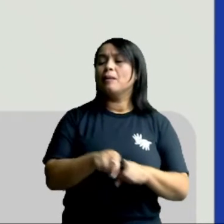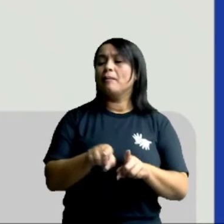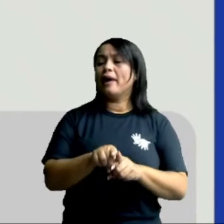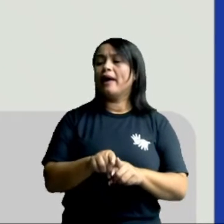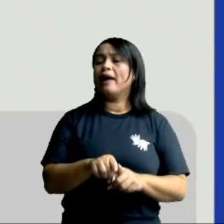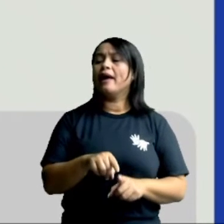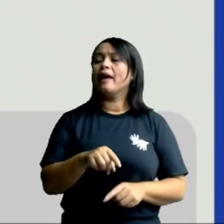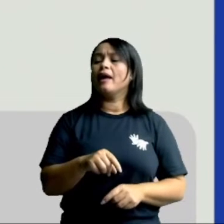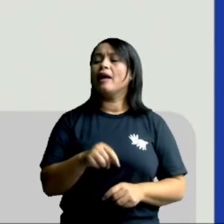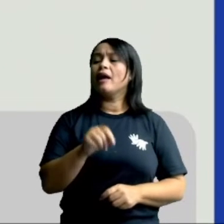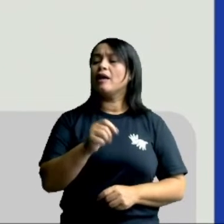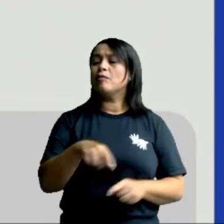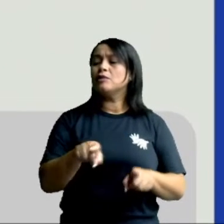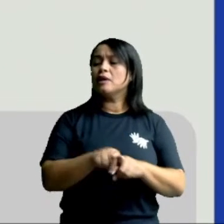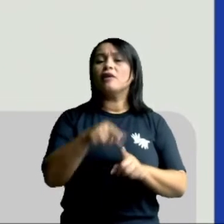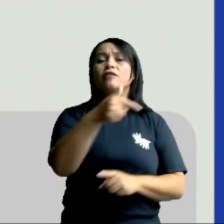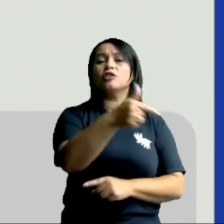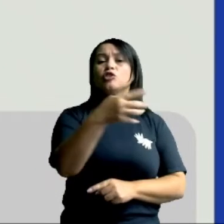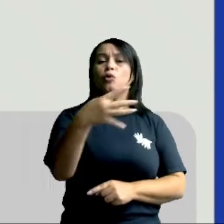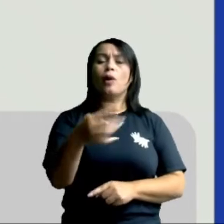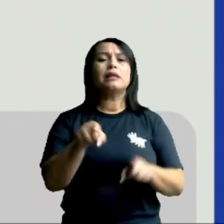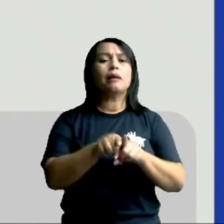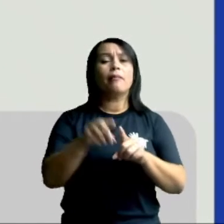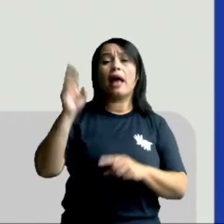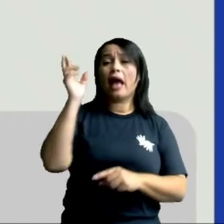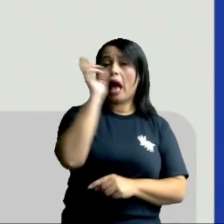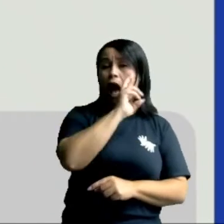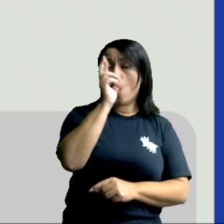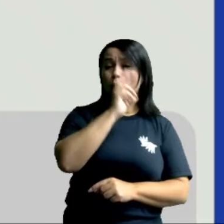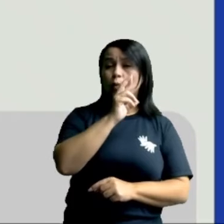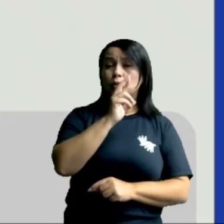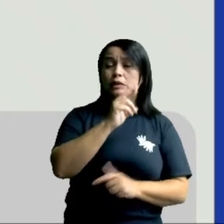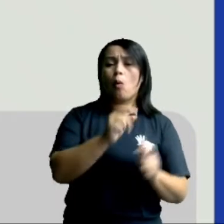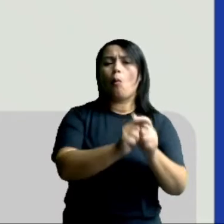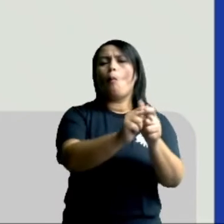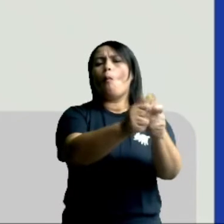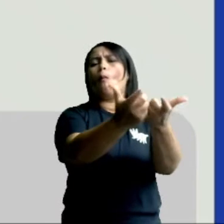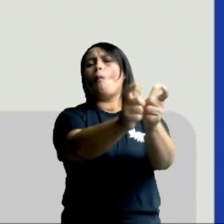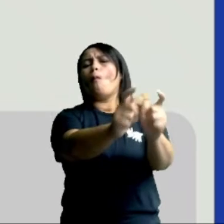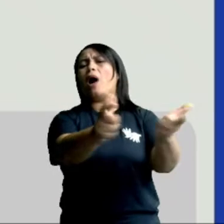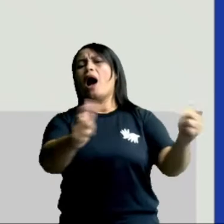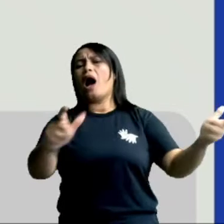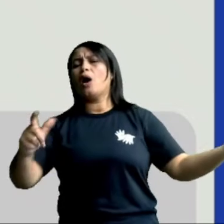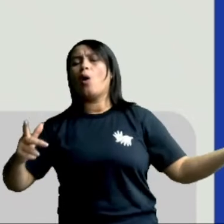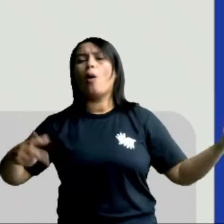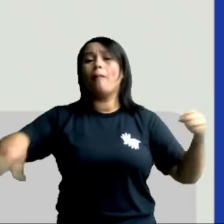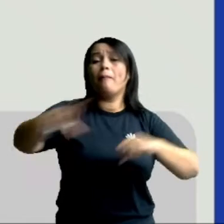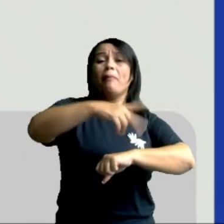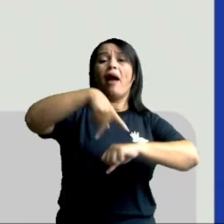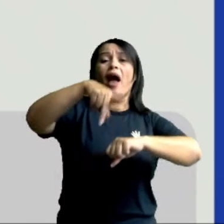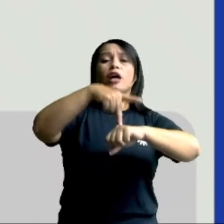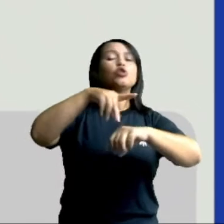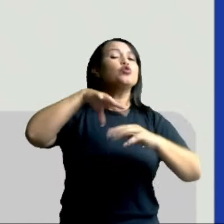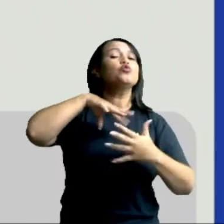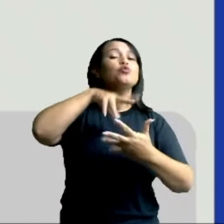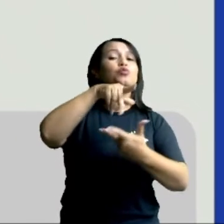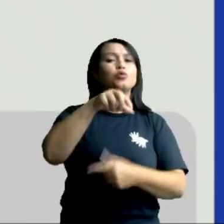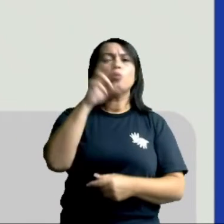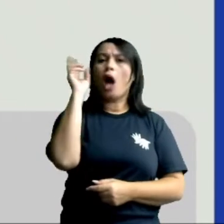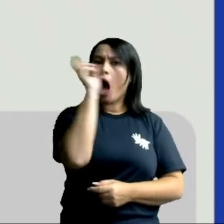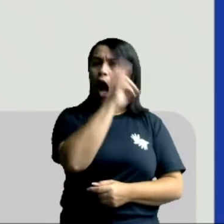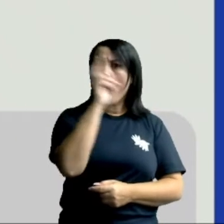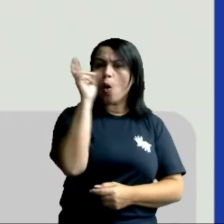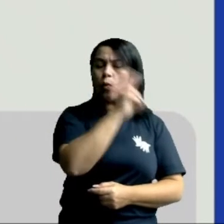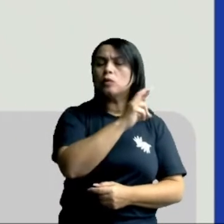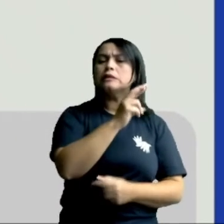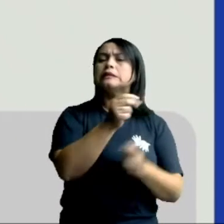no mesmo estilo. A Rússia é o maior país do mundo. Certo? Sozinho, a Rússia é tão